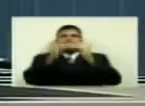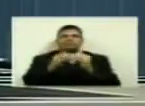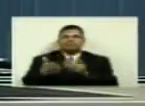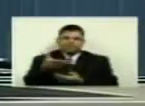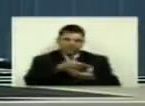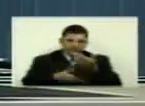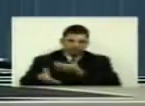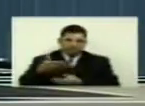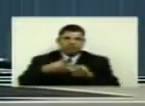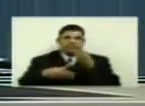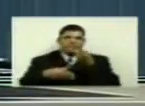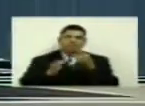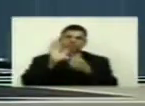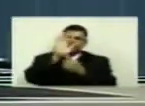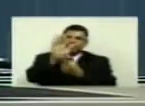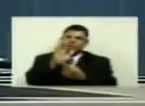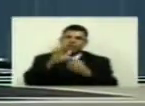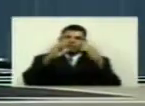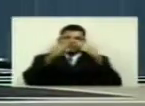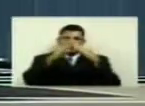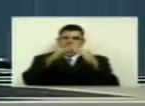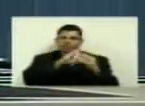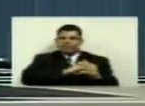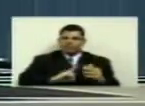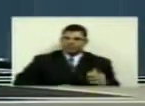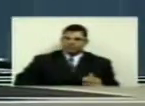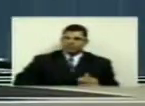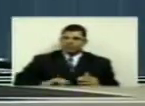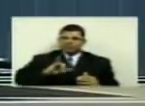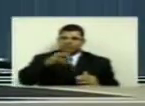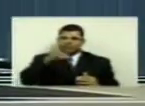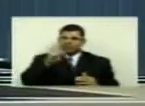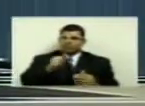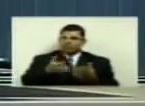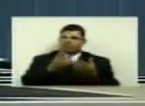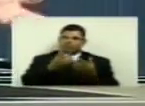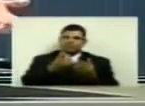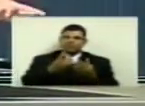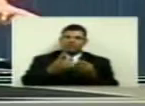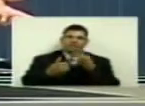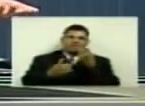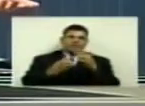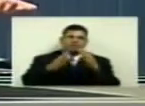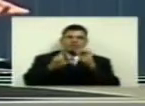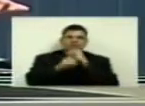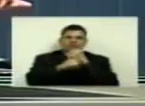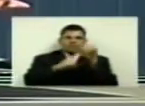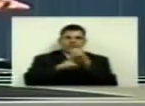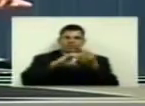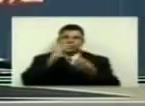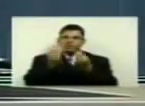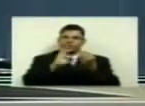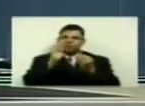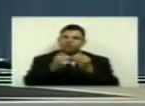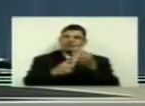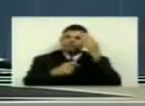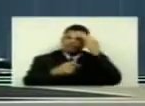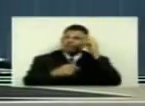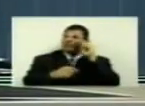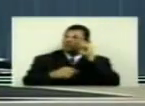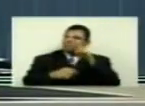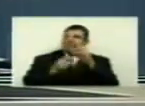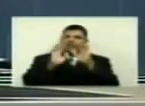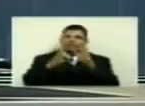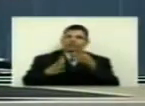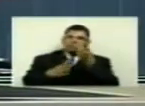em relação ao que foi apresentado na casa pelo deputado Zé Ricardo e que é um clamor da sociedade como um todo. Eu assisti, e